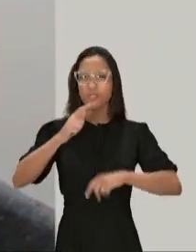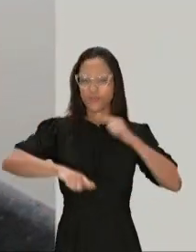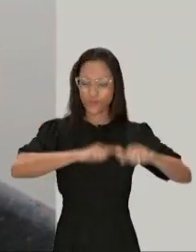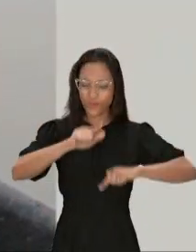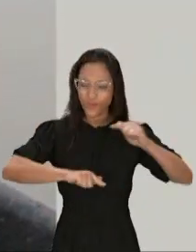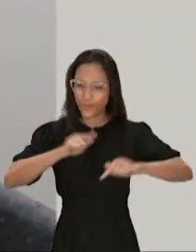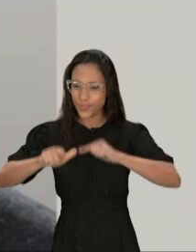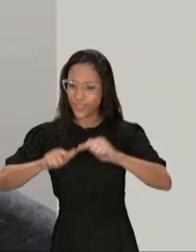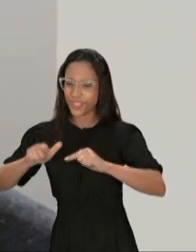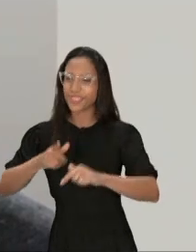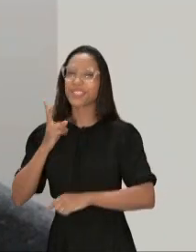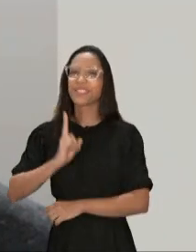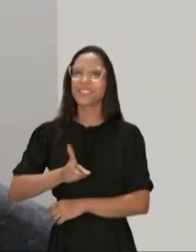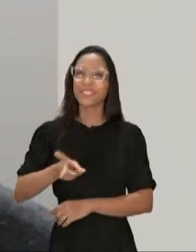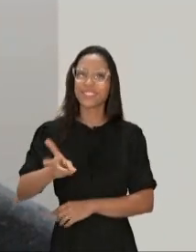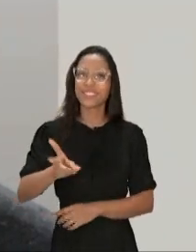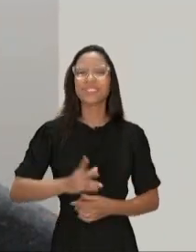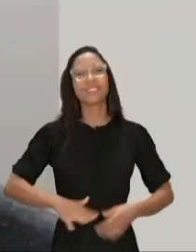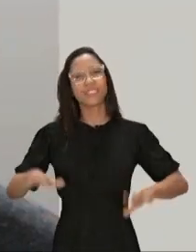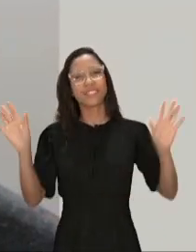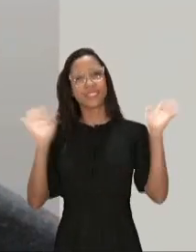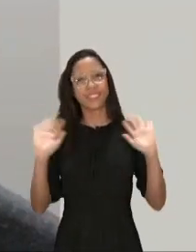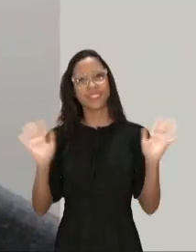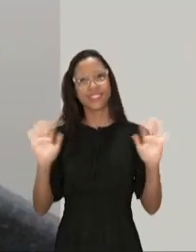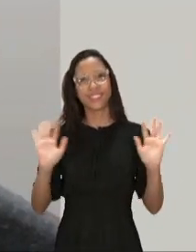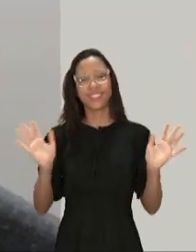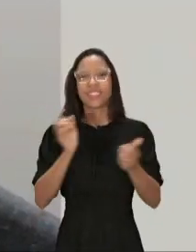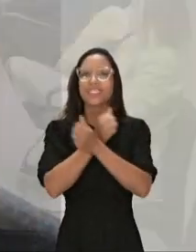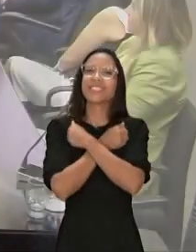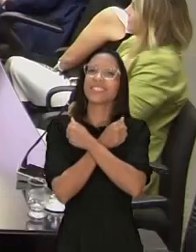meus caros conterrâneos. Um grande abraço.